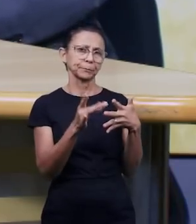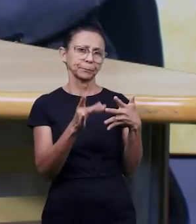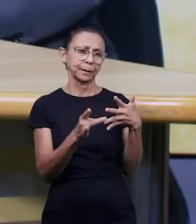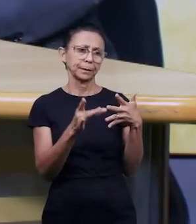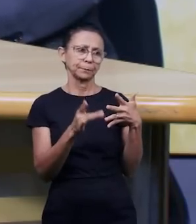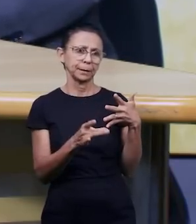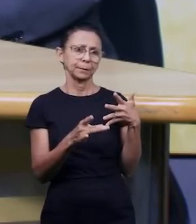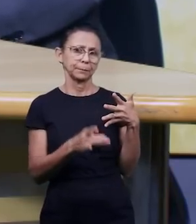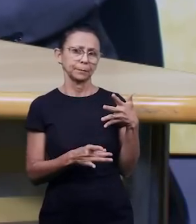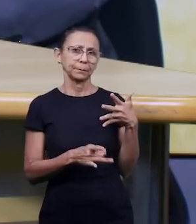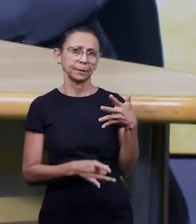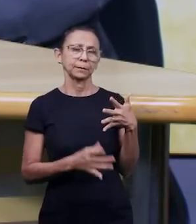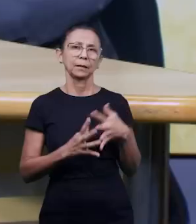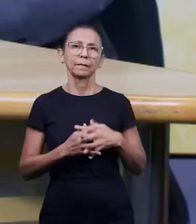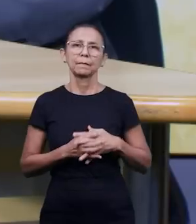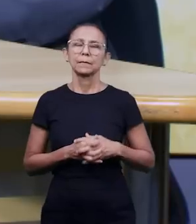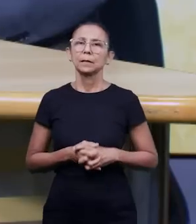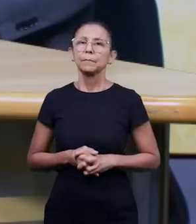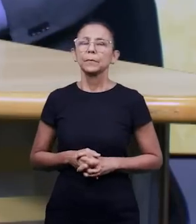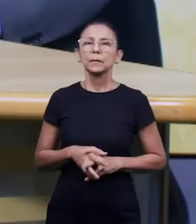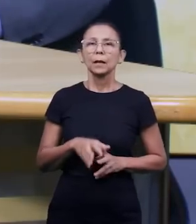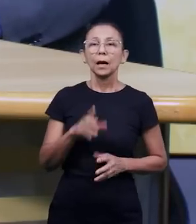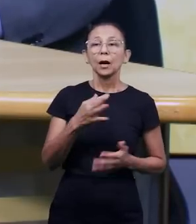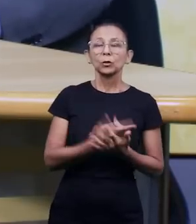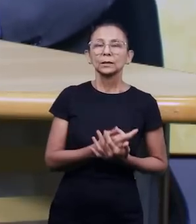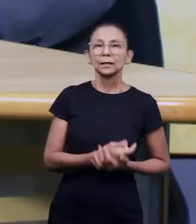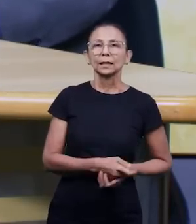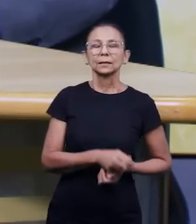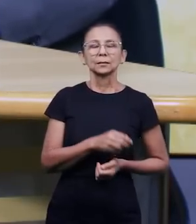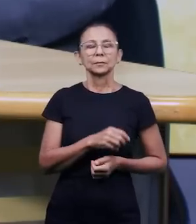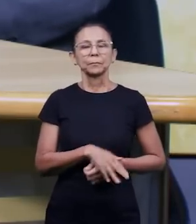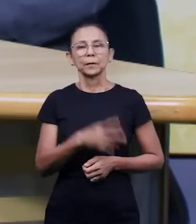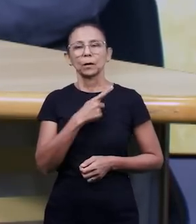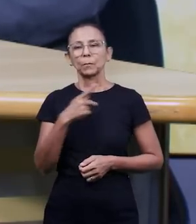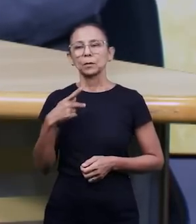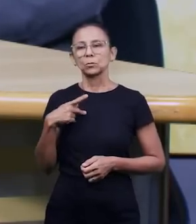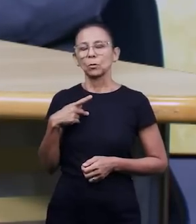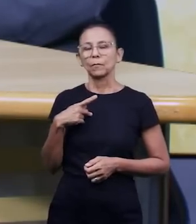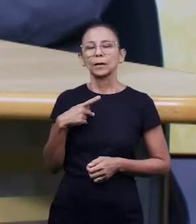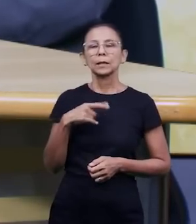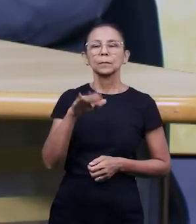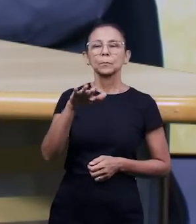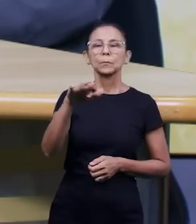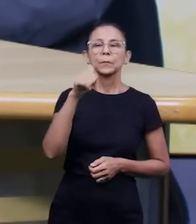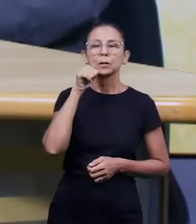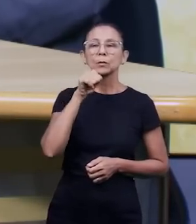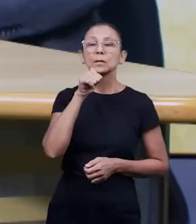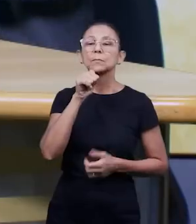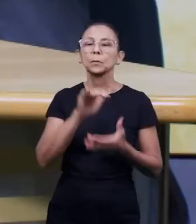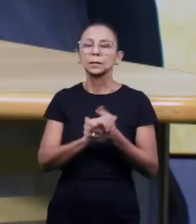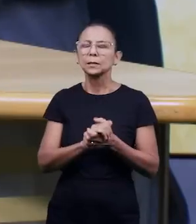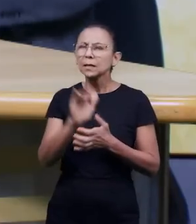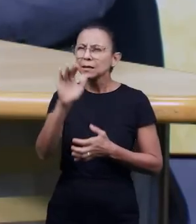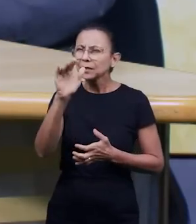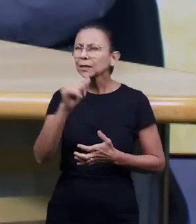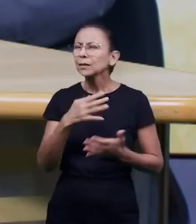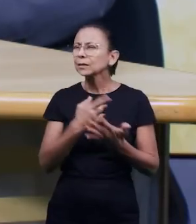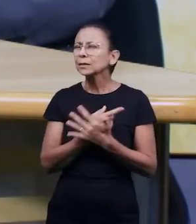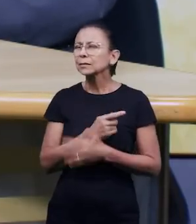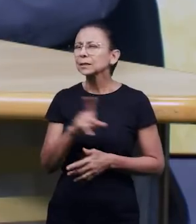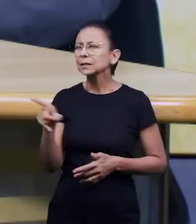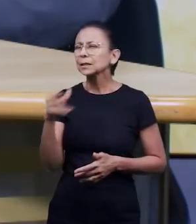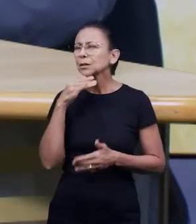Você observou o problema. Essa pessoa está com uma dificuldade. Então você chama, o